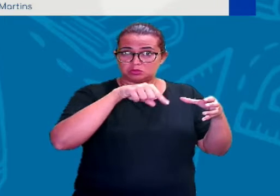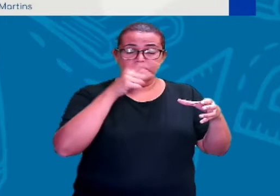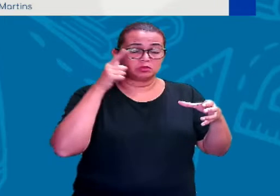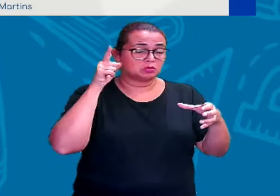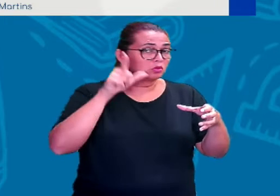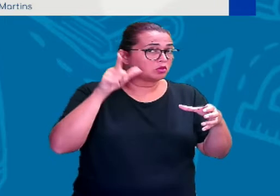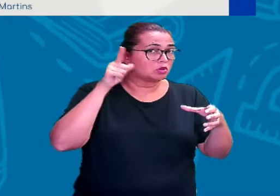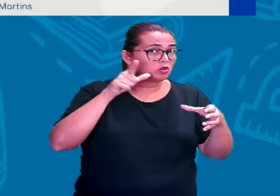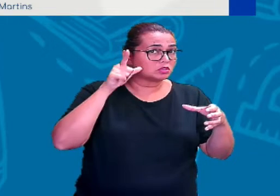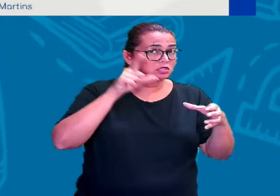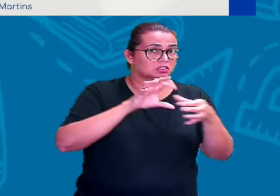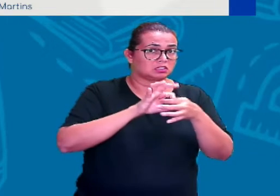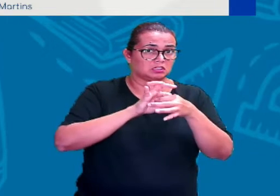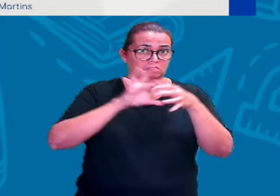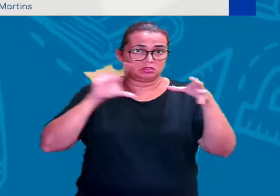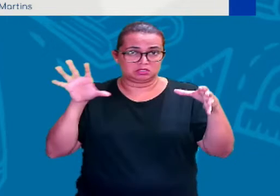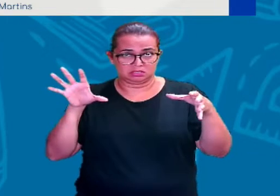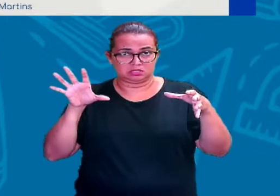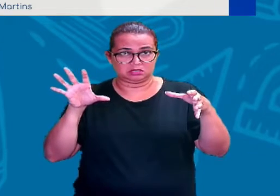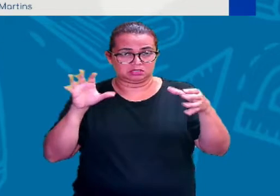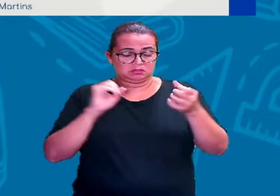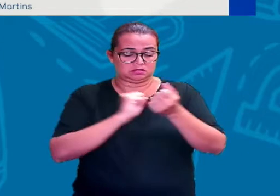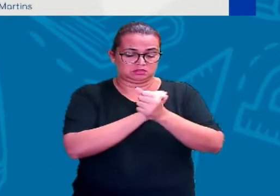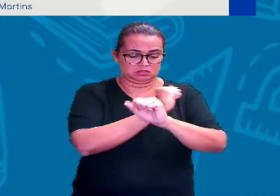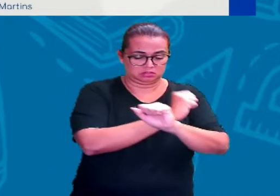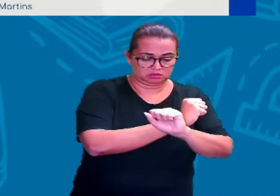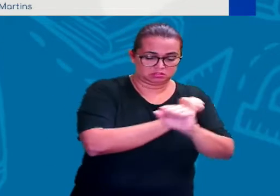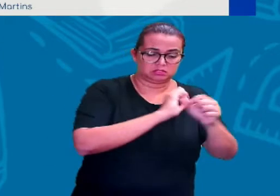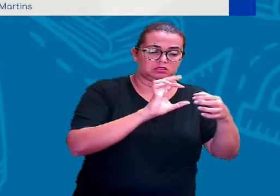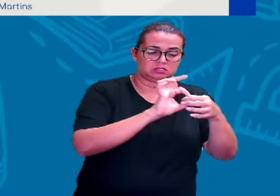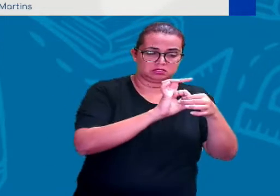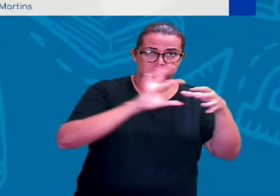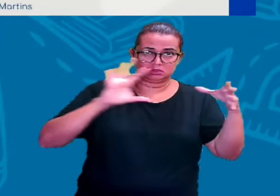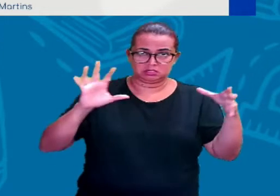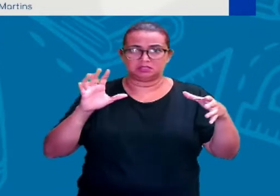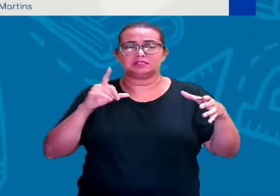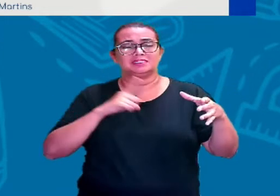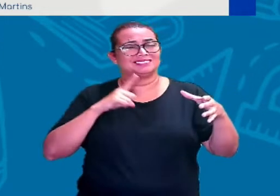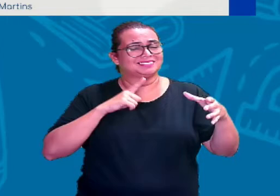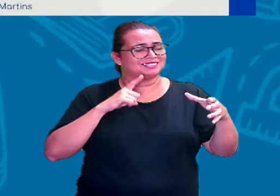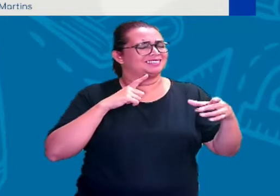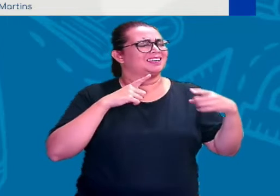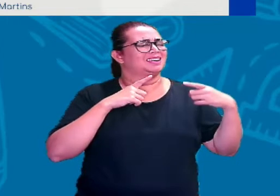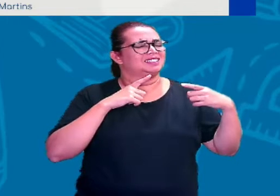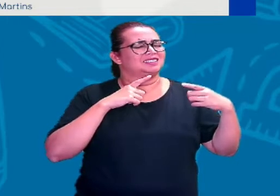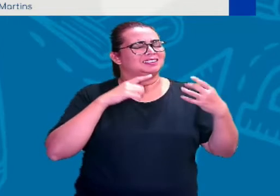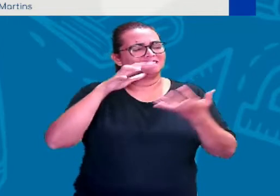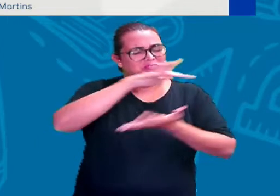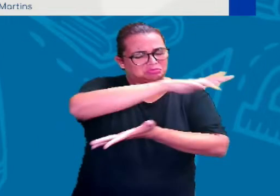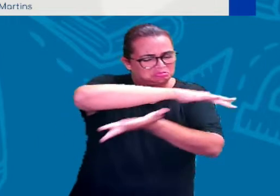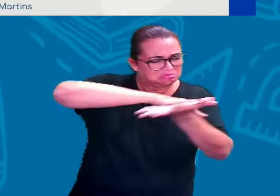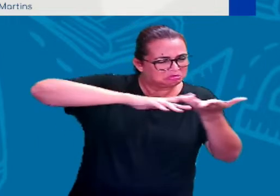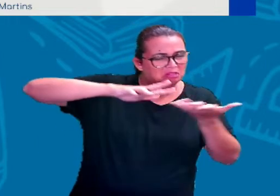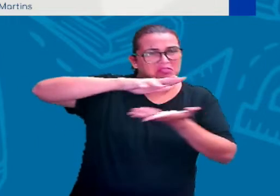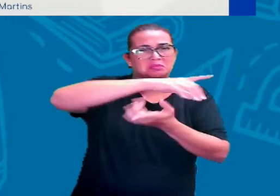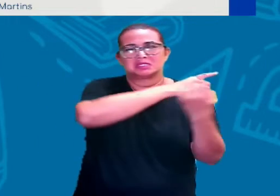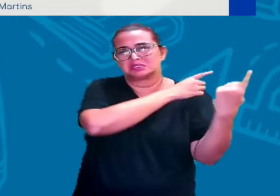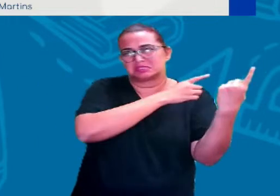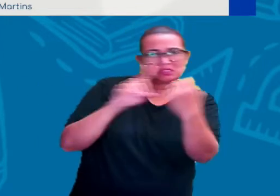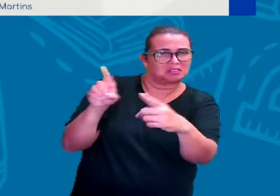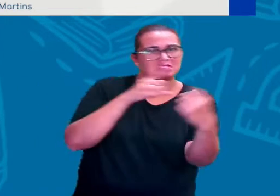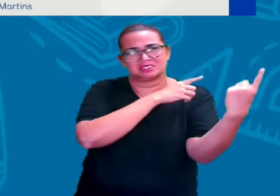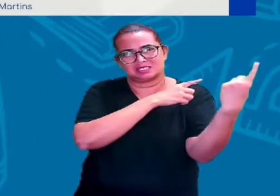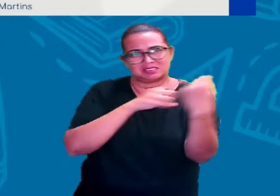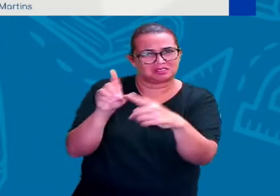sua liberdade, na verdade, né, à custa de muitas revoluções, revoltas, né, de muita resistência,